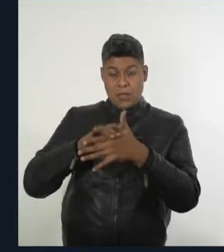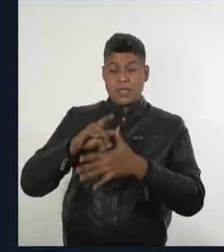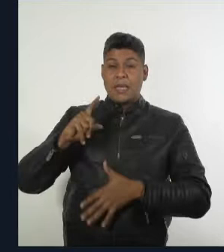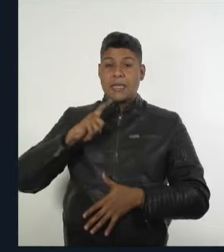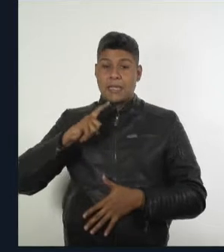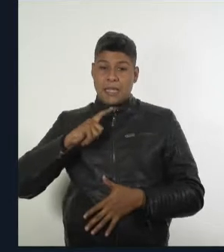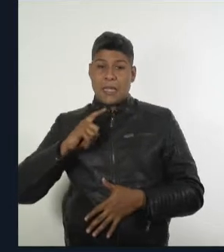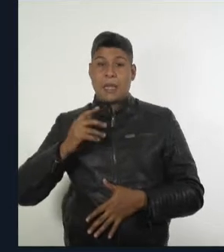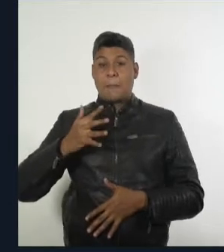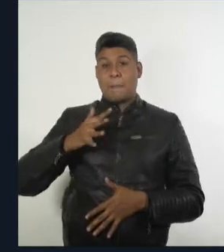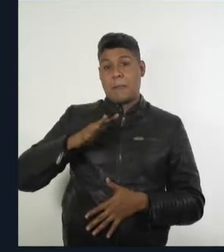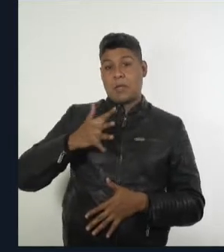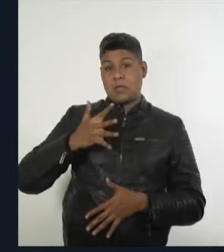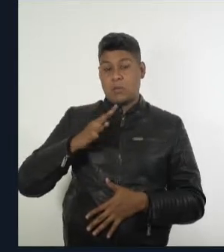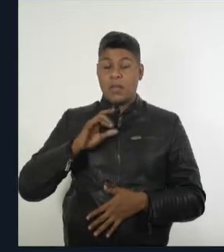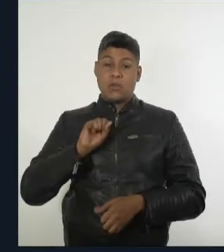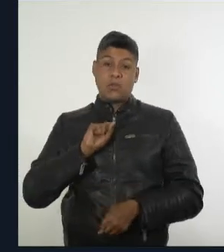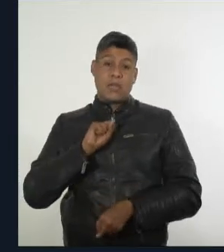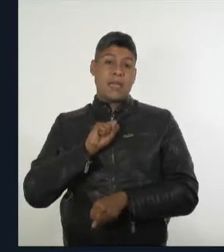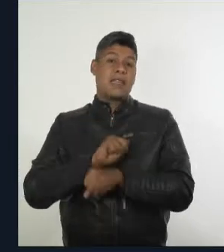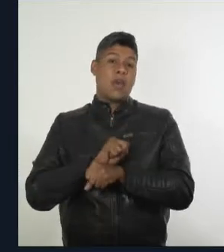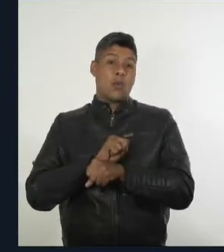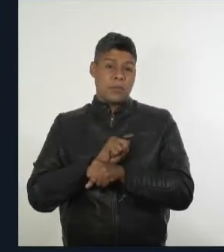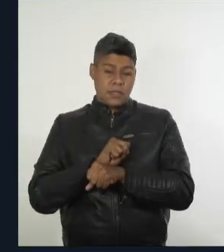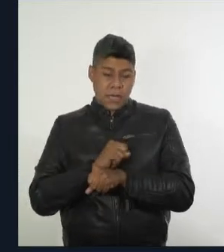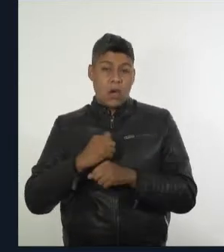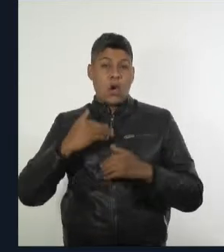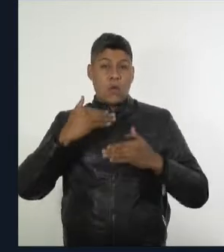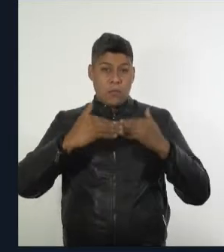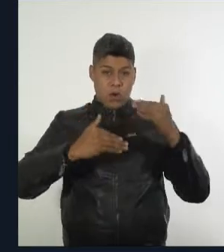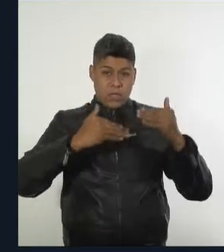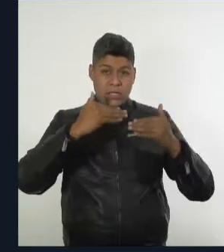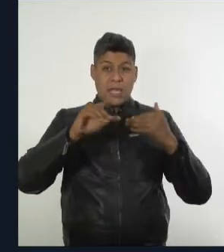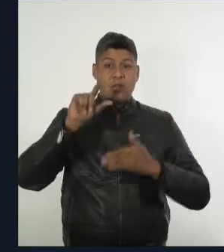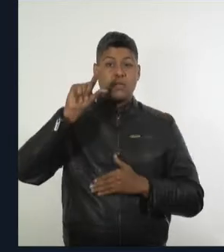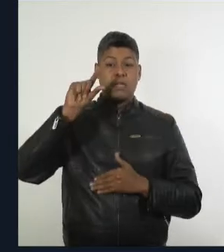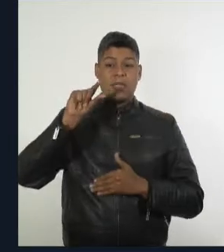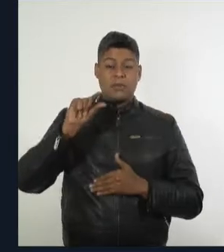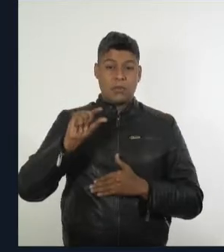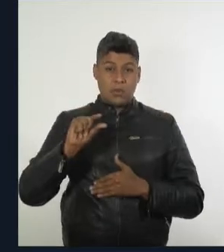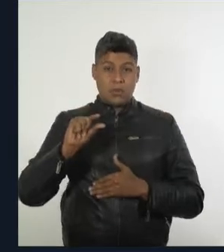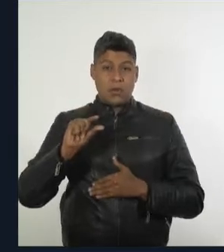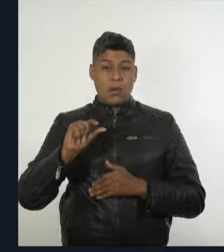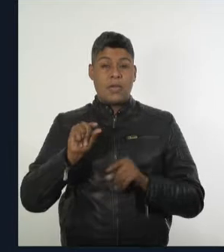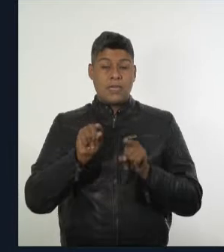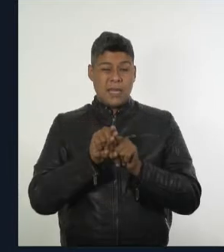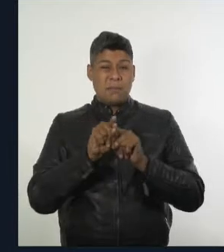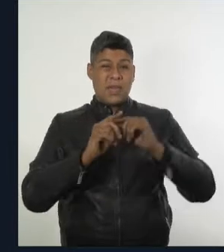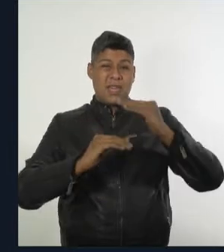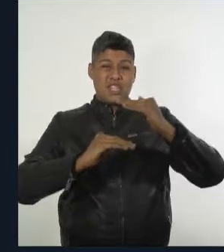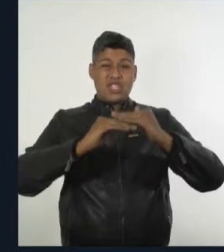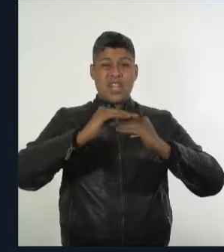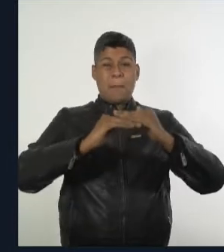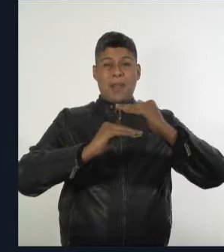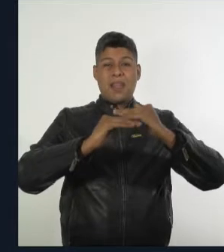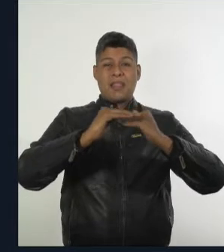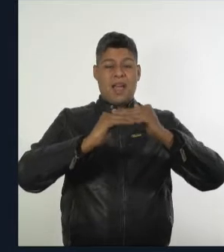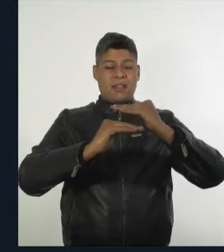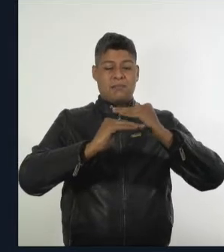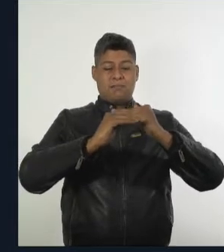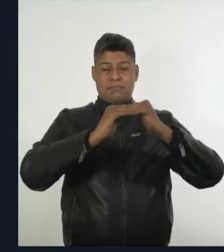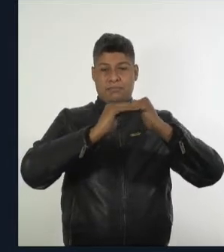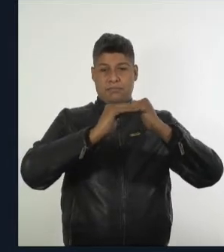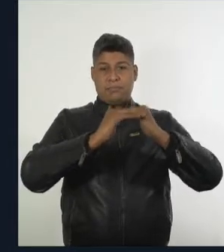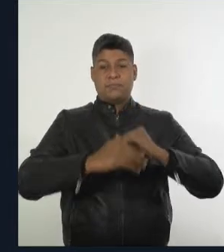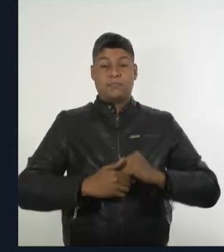aí a interrupção desse processo de queda e uma certa estabilidade no número de casos. Se nós